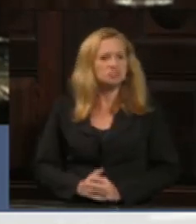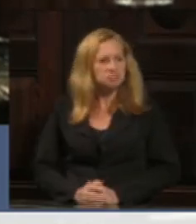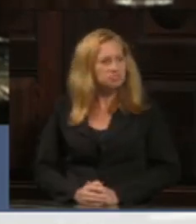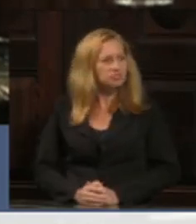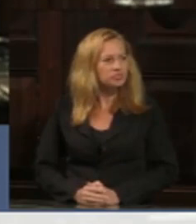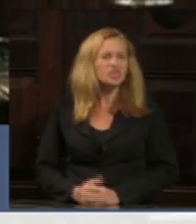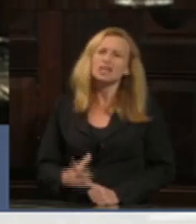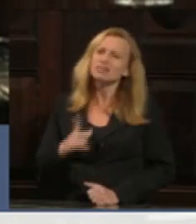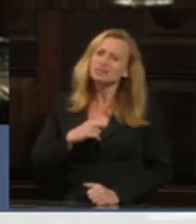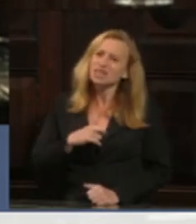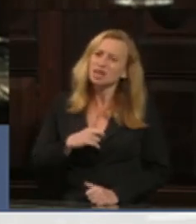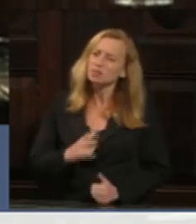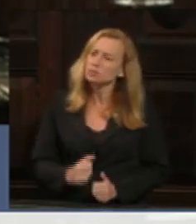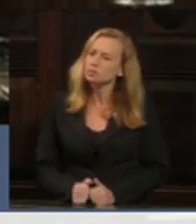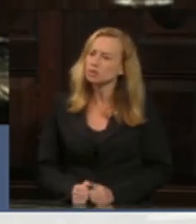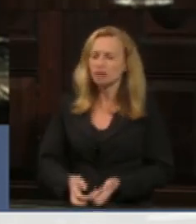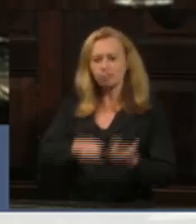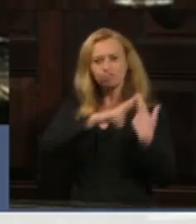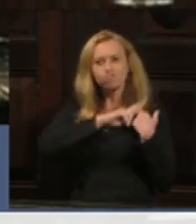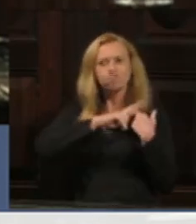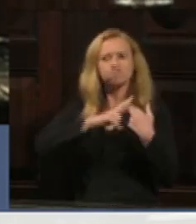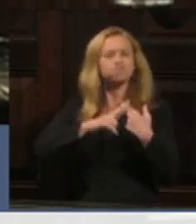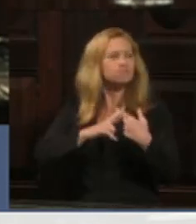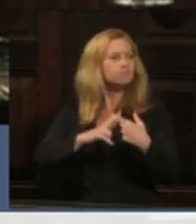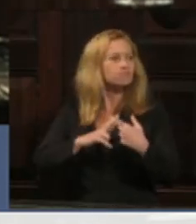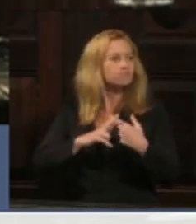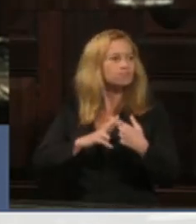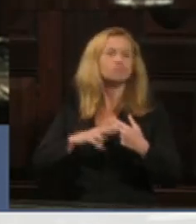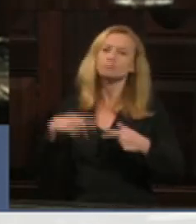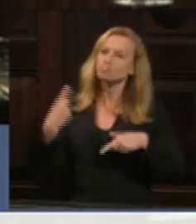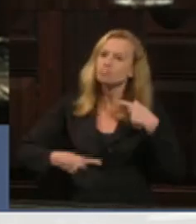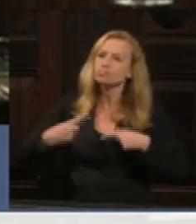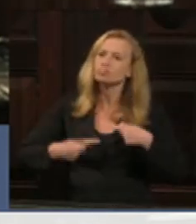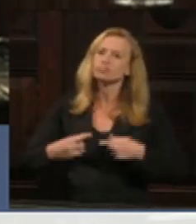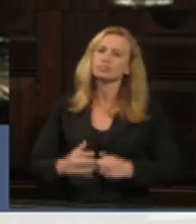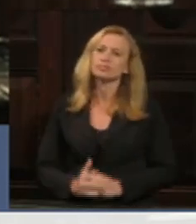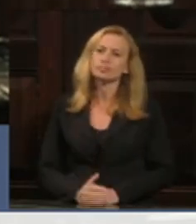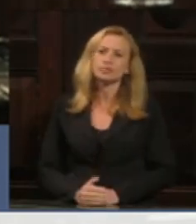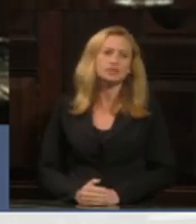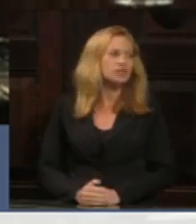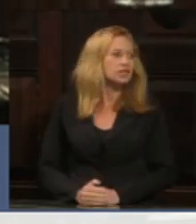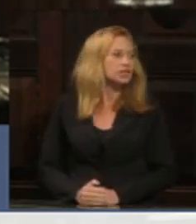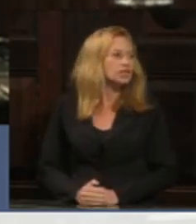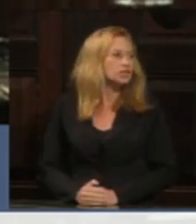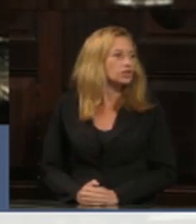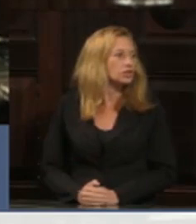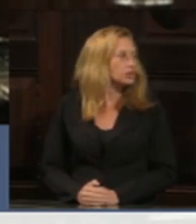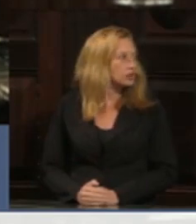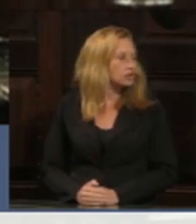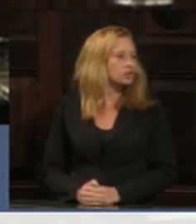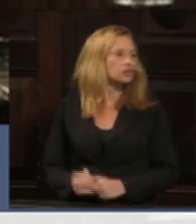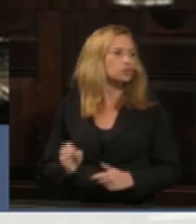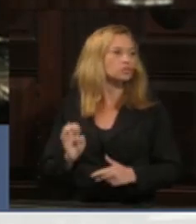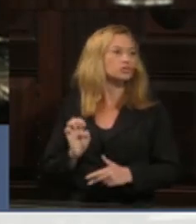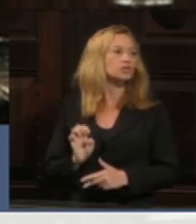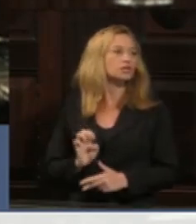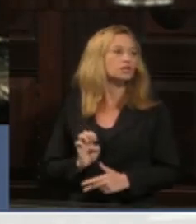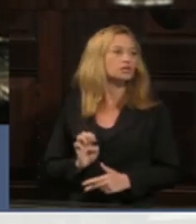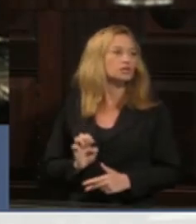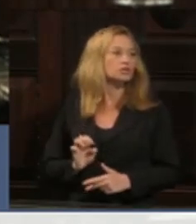Nós temos a responsabilidade política, como legisladores e legisladoras